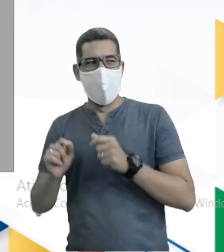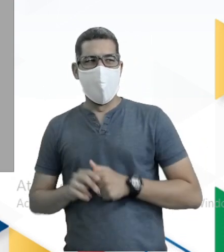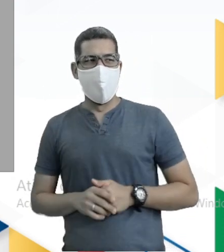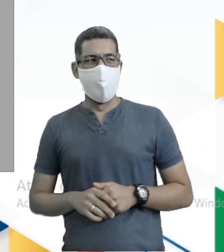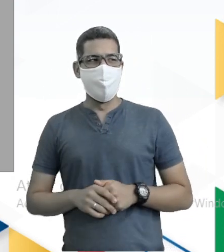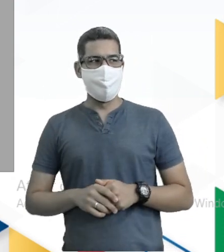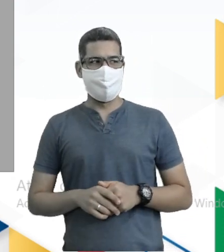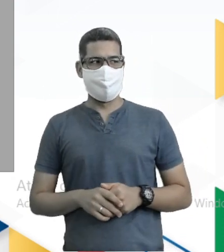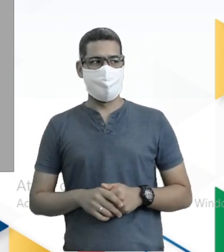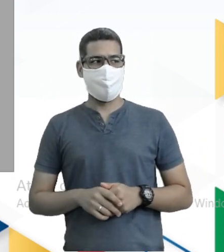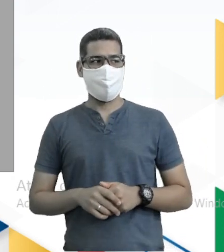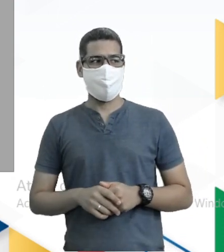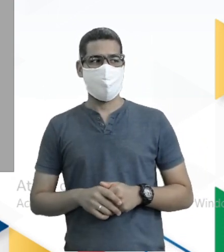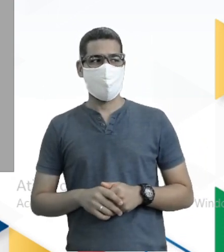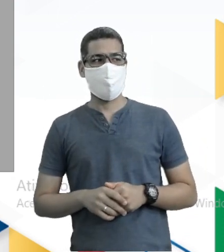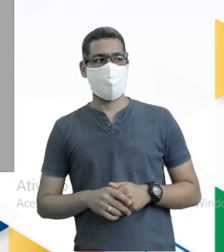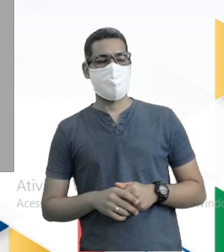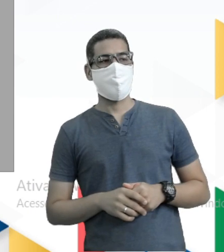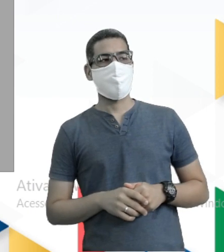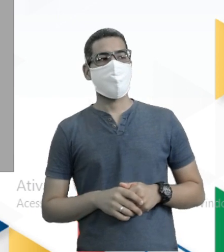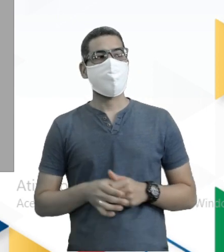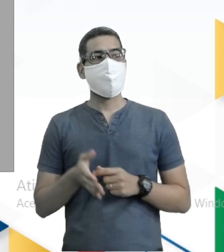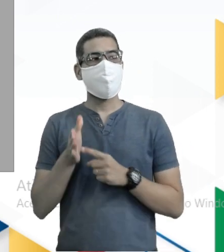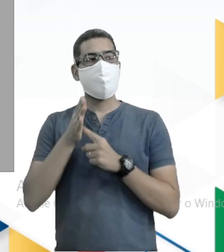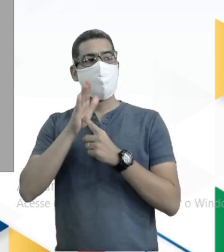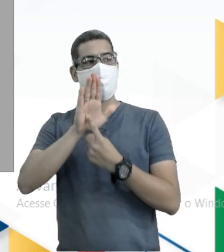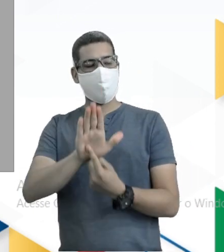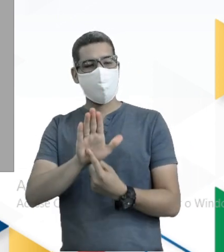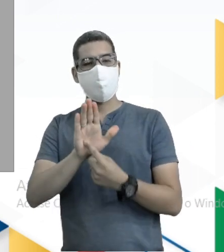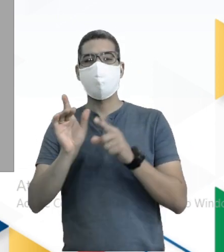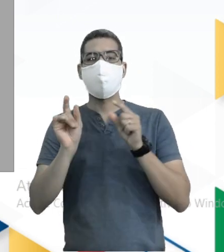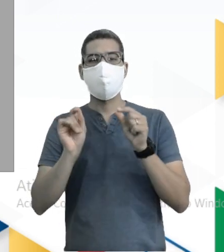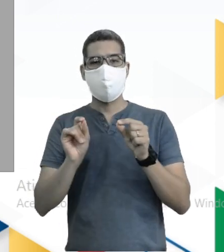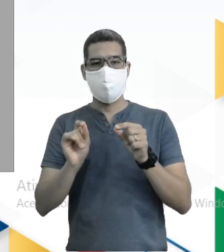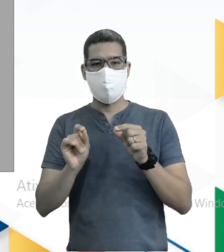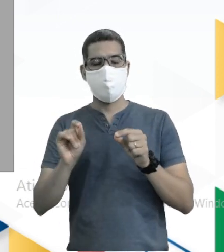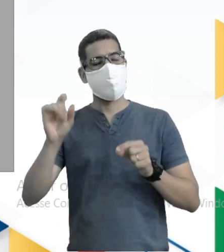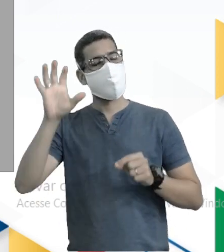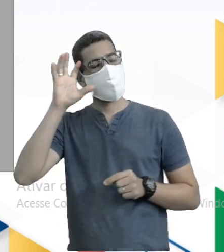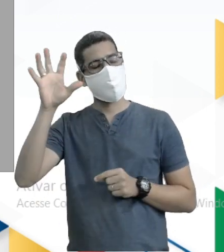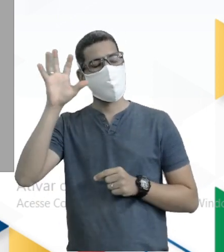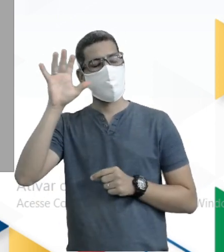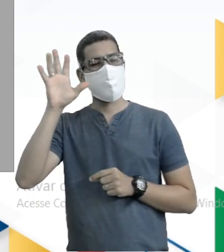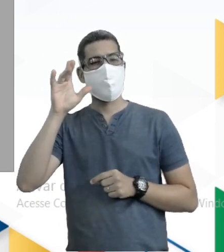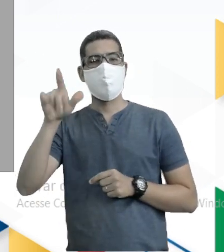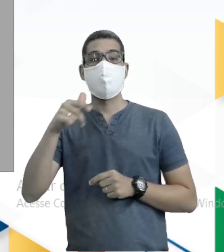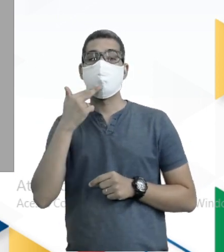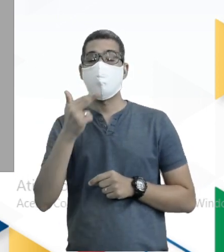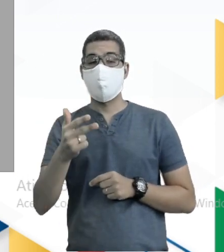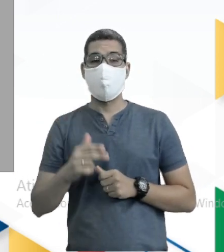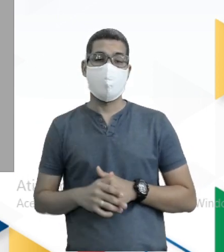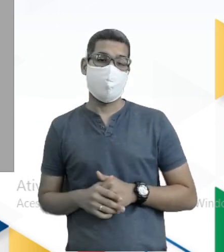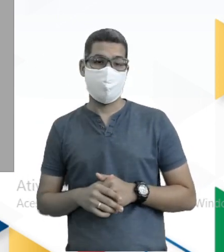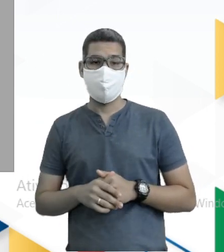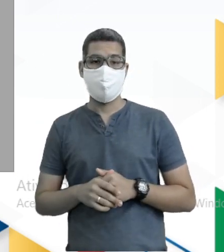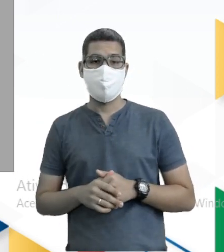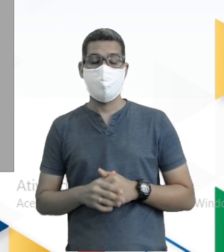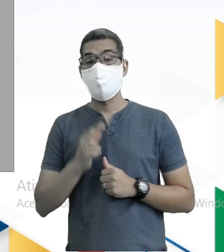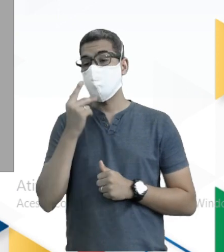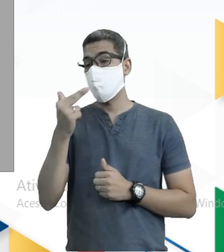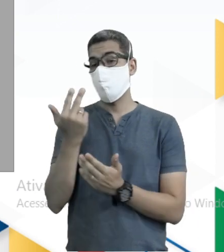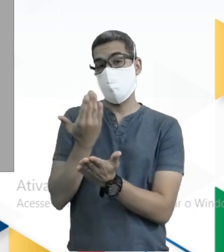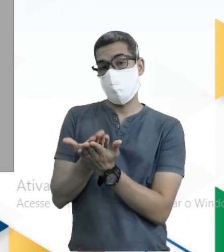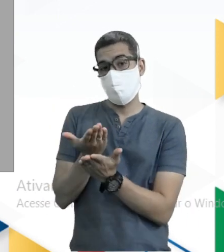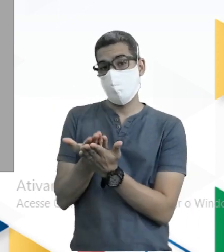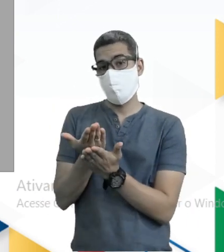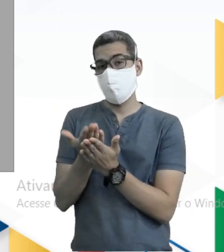Vamos lá, vamos caminhar. Aqui trago para vocês, olhem só, uma pequena reflexão sobre a língua. O estudo da língua não